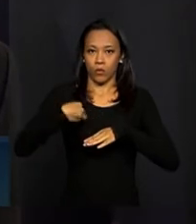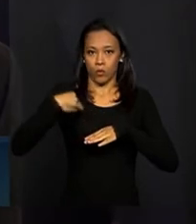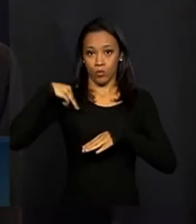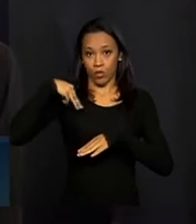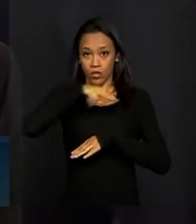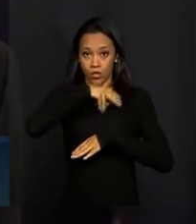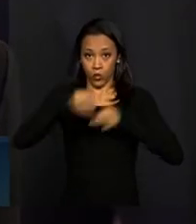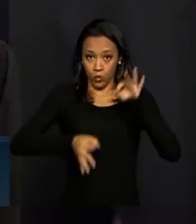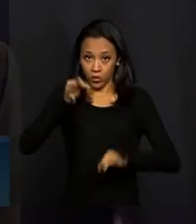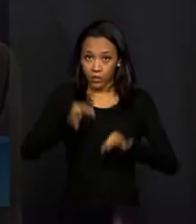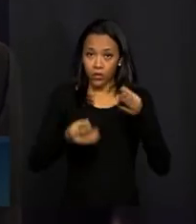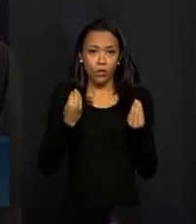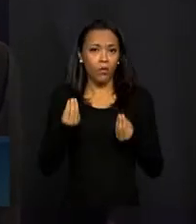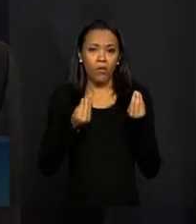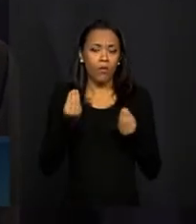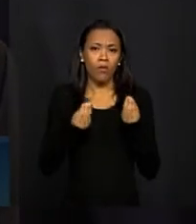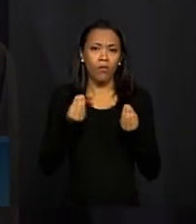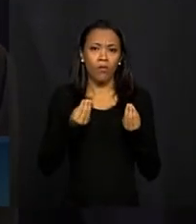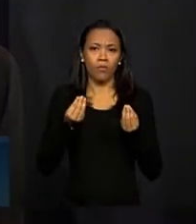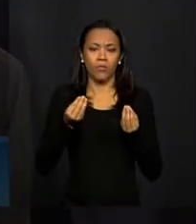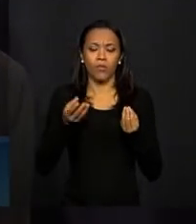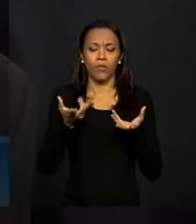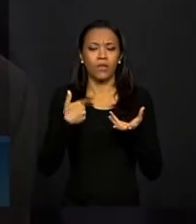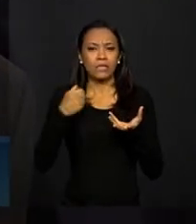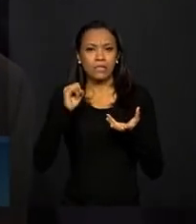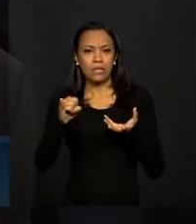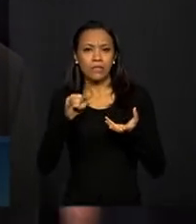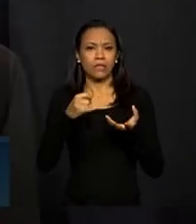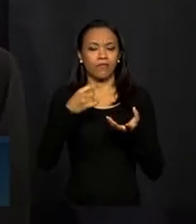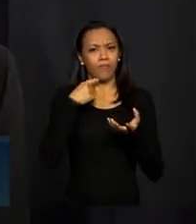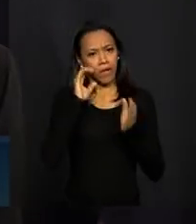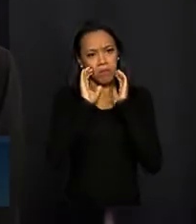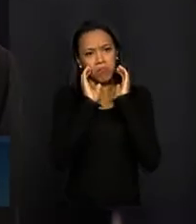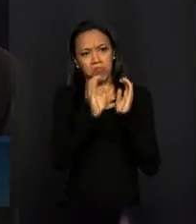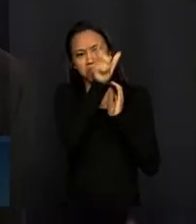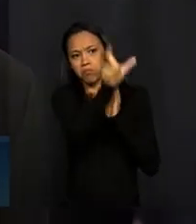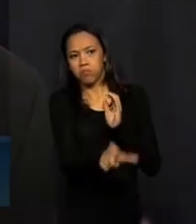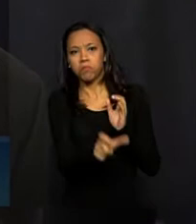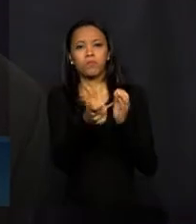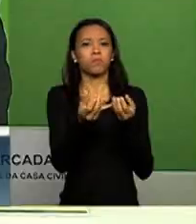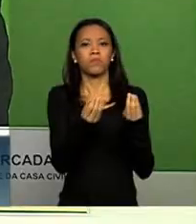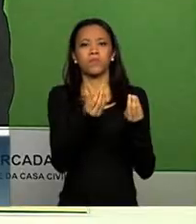o que vai ser considerado essencialmente os estudantes, as instituições de ensino.